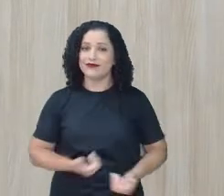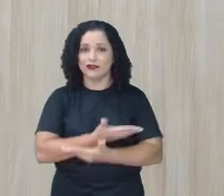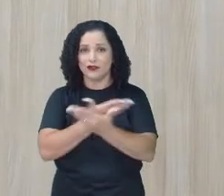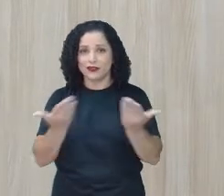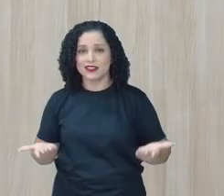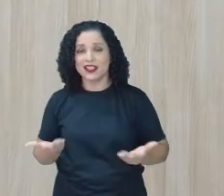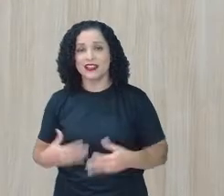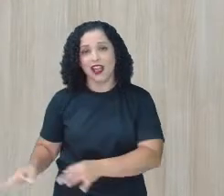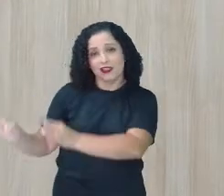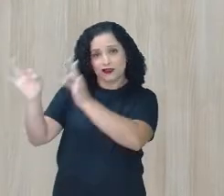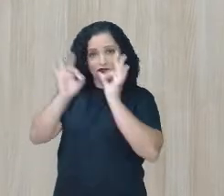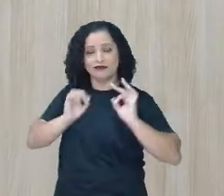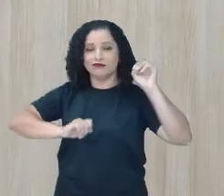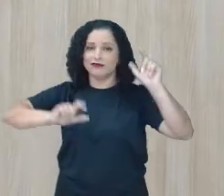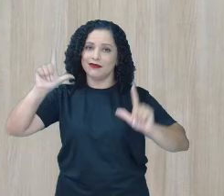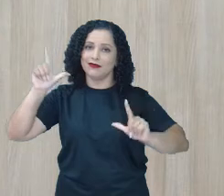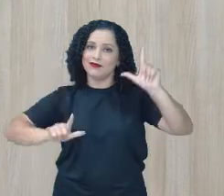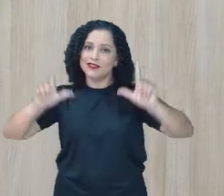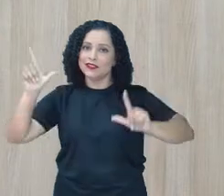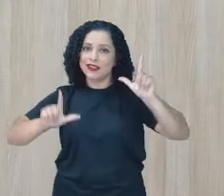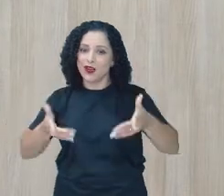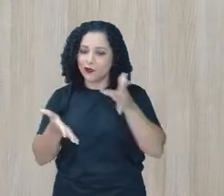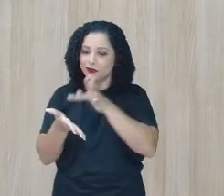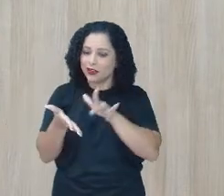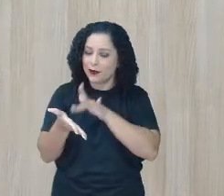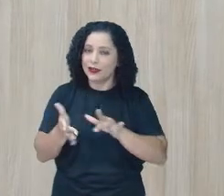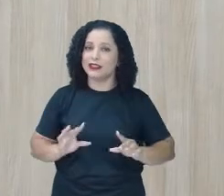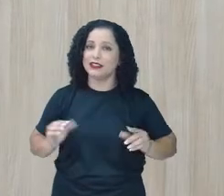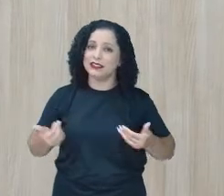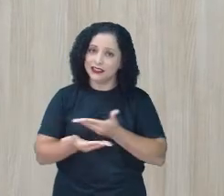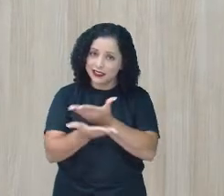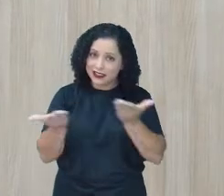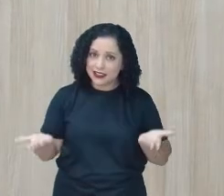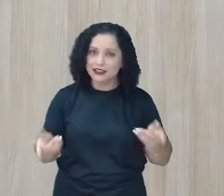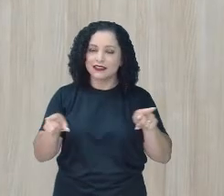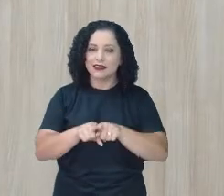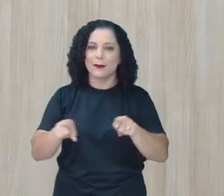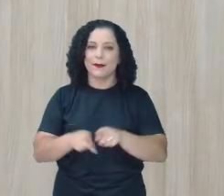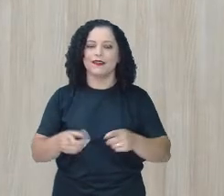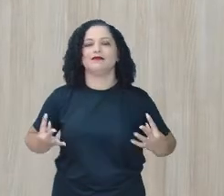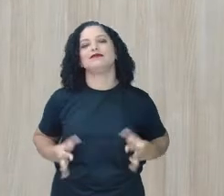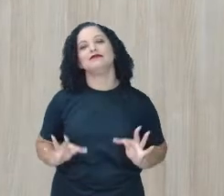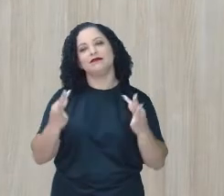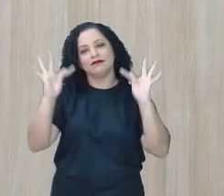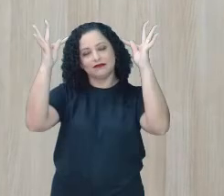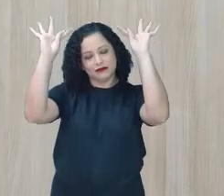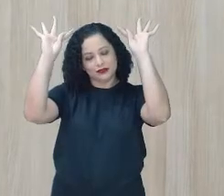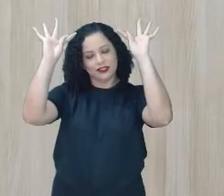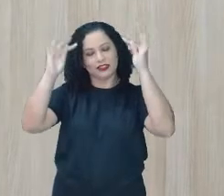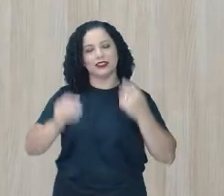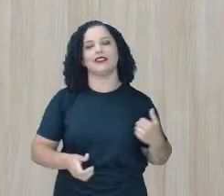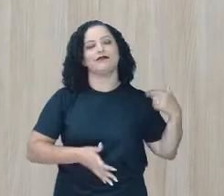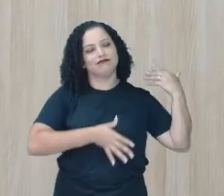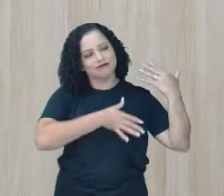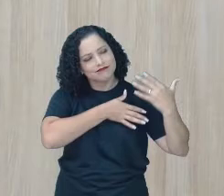pela TV, e tudo isso é tecnologia. Tudo isso é invento da raça humana que foi evoluindo. Imagina só,